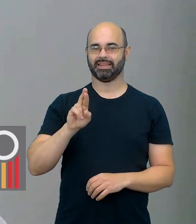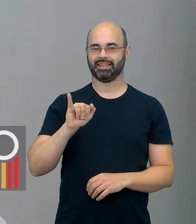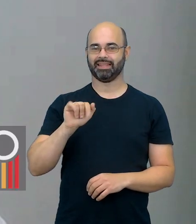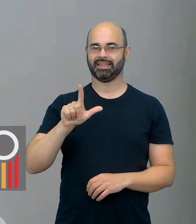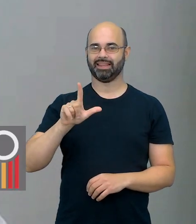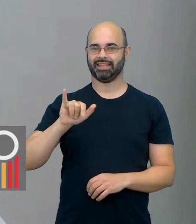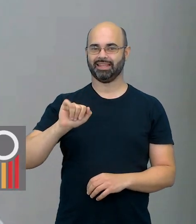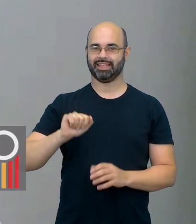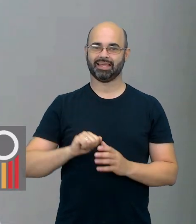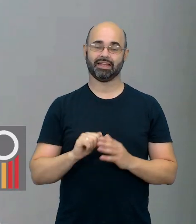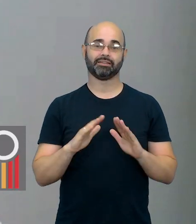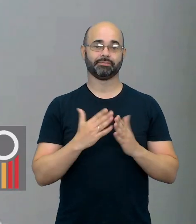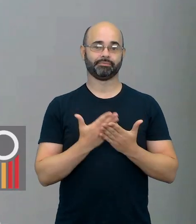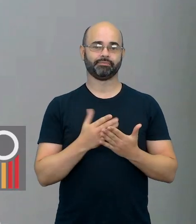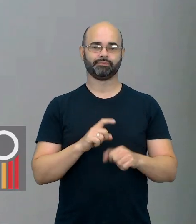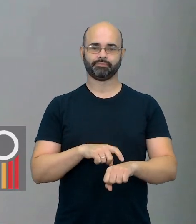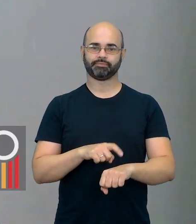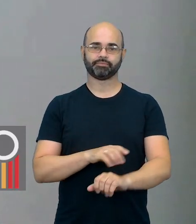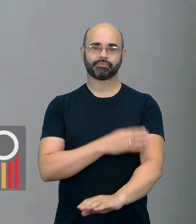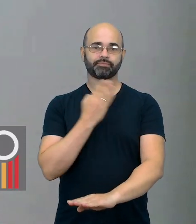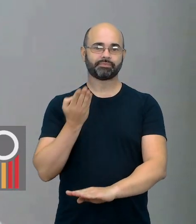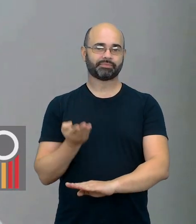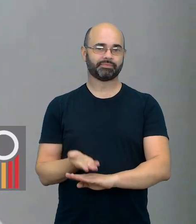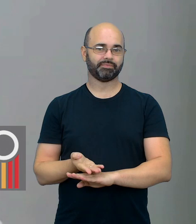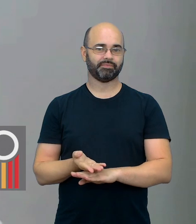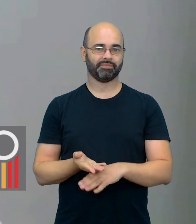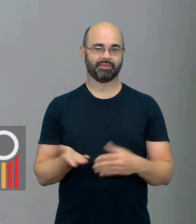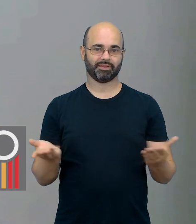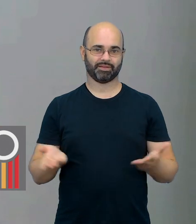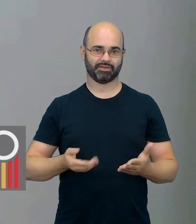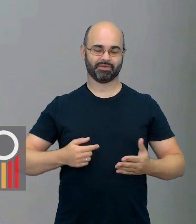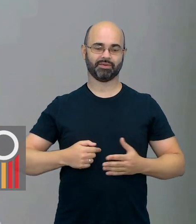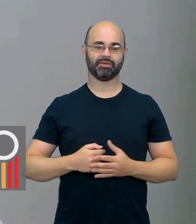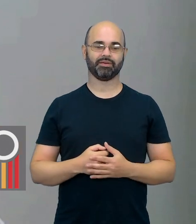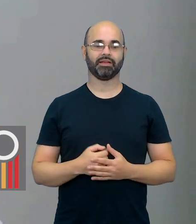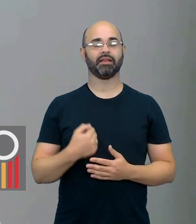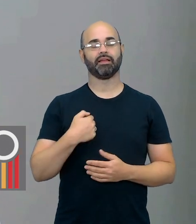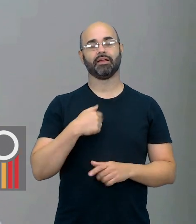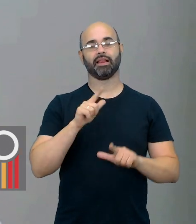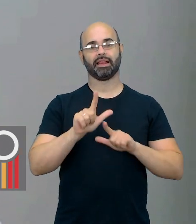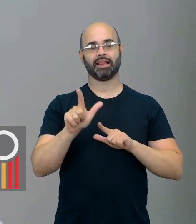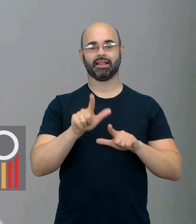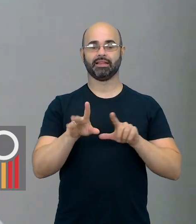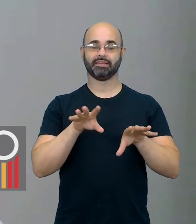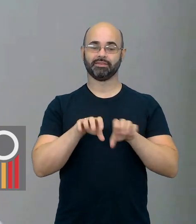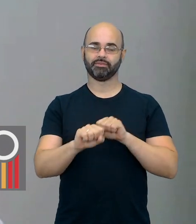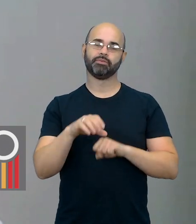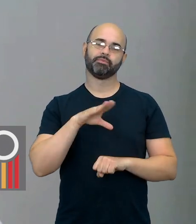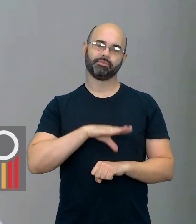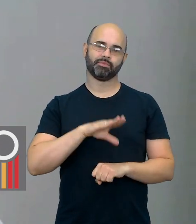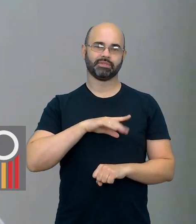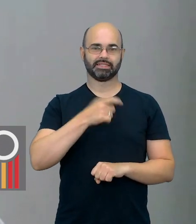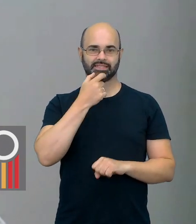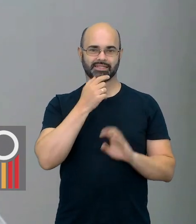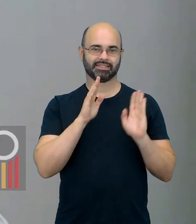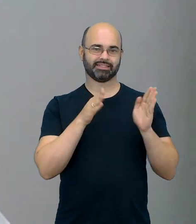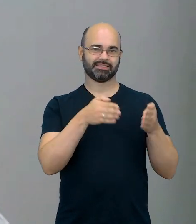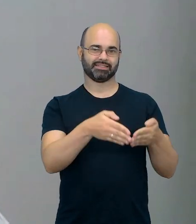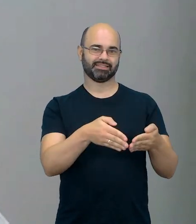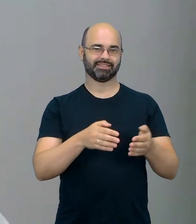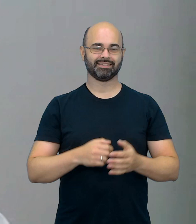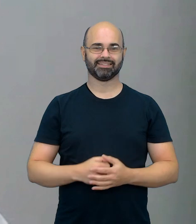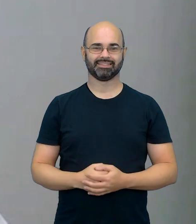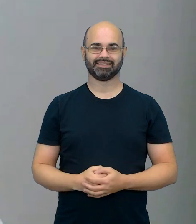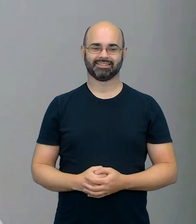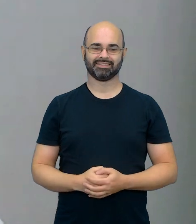numa escola de tempo integral atualmente, sou formada em letras, com foco em português e inglês, e já